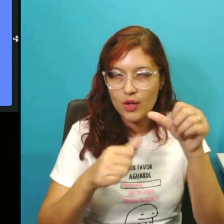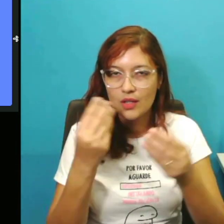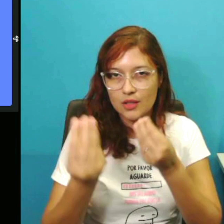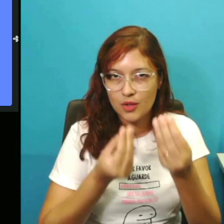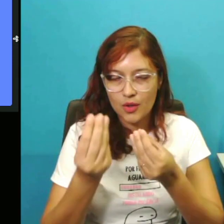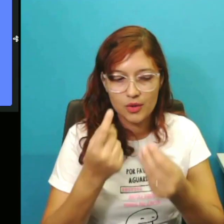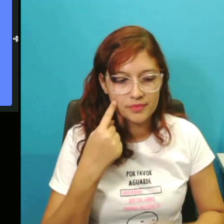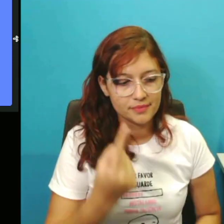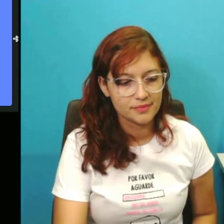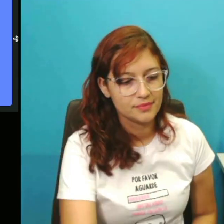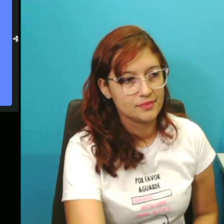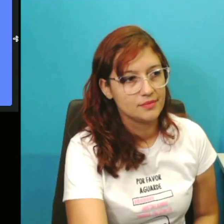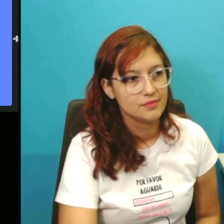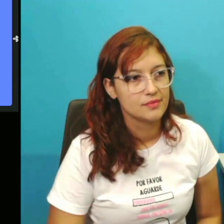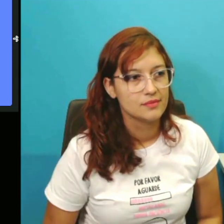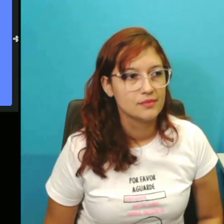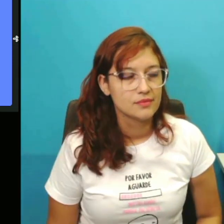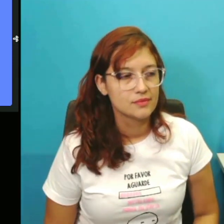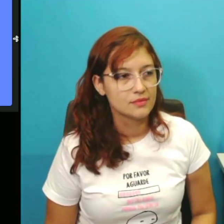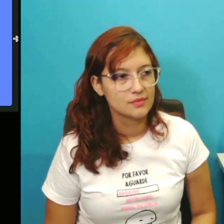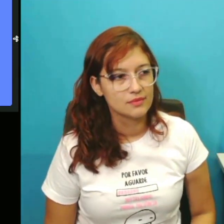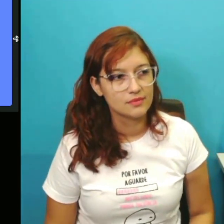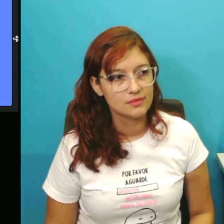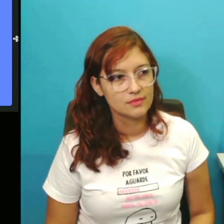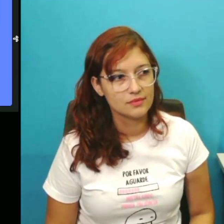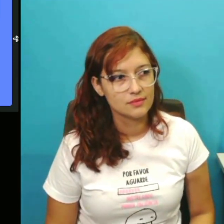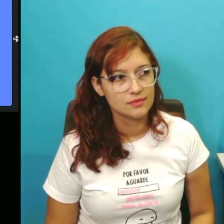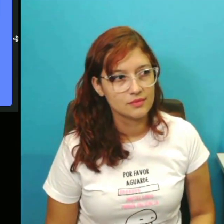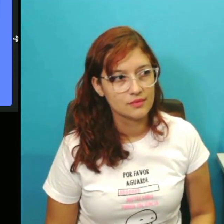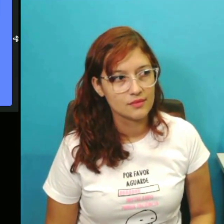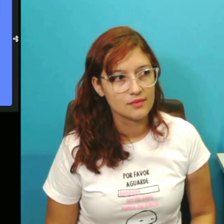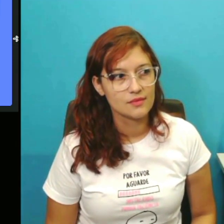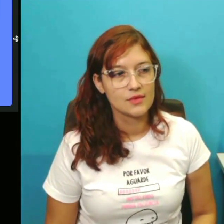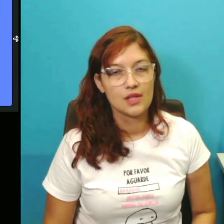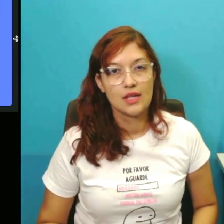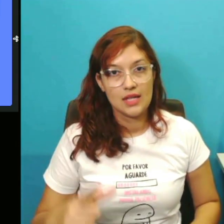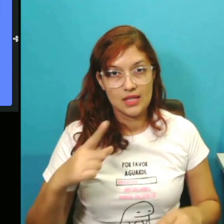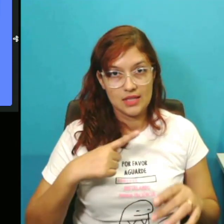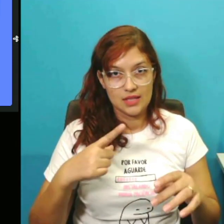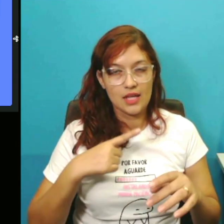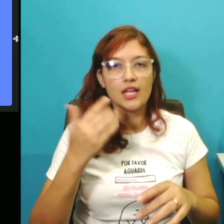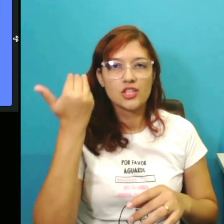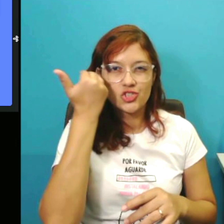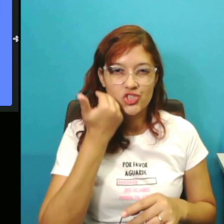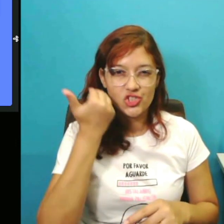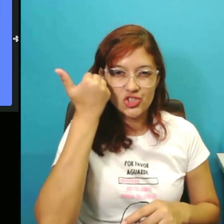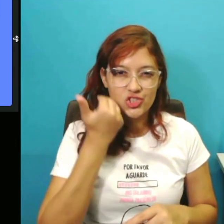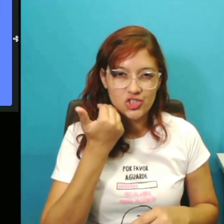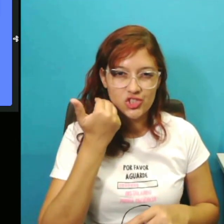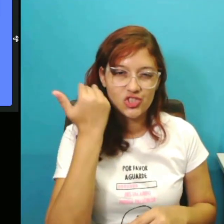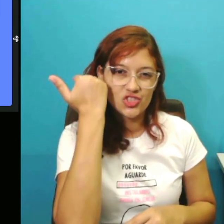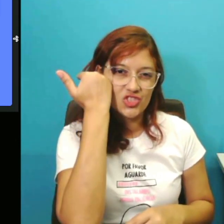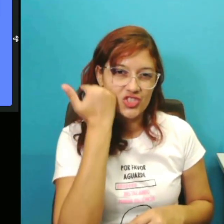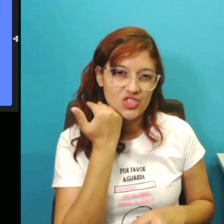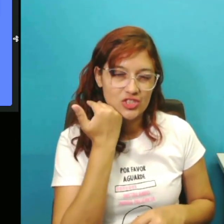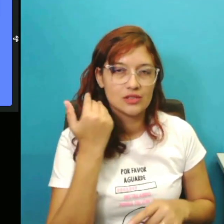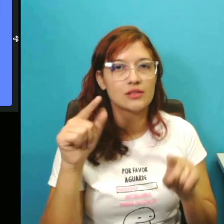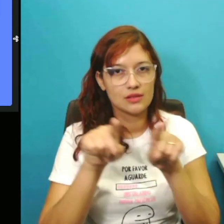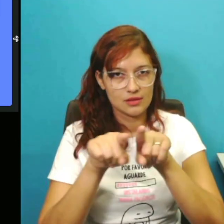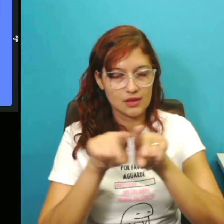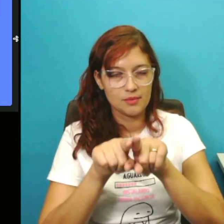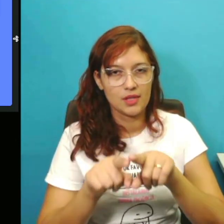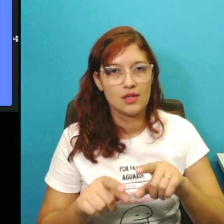Mas podem tentar de outra forma também. Usar a lâmina de